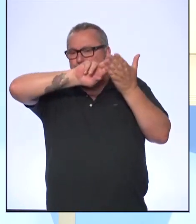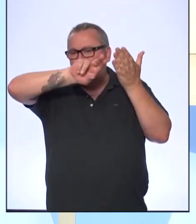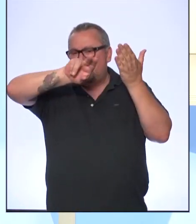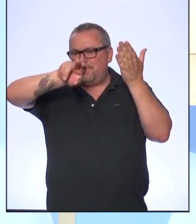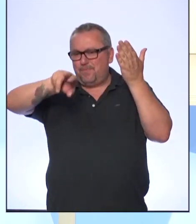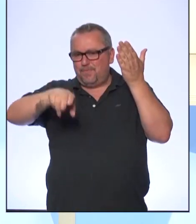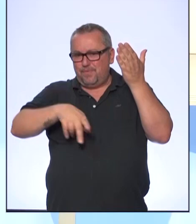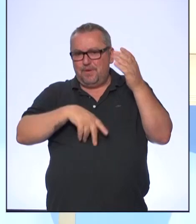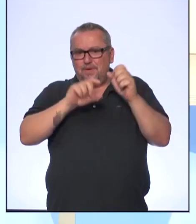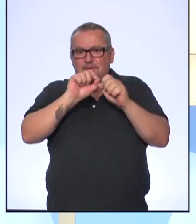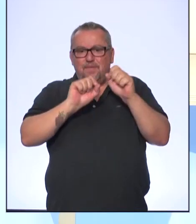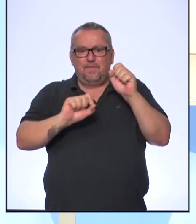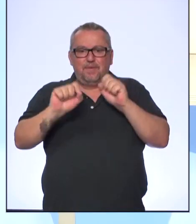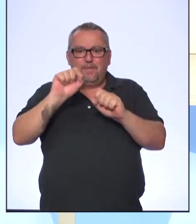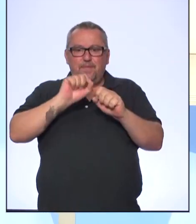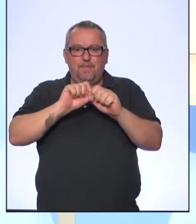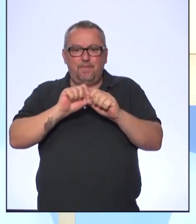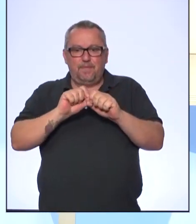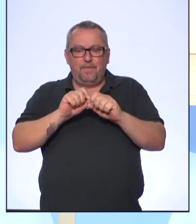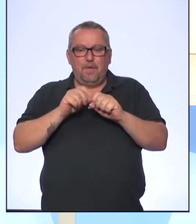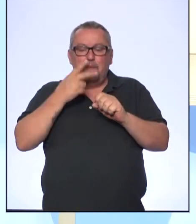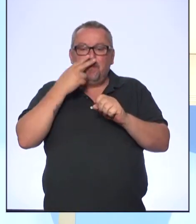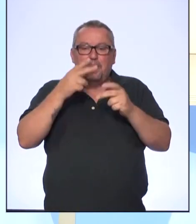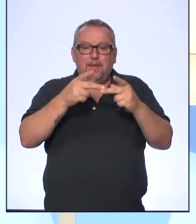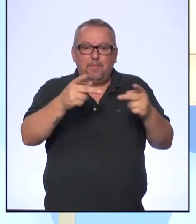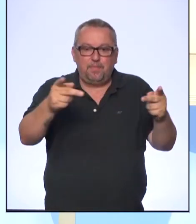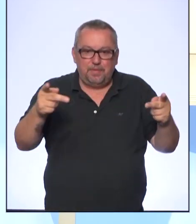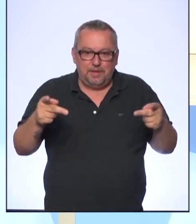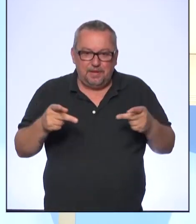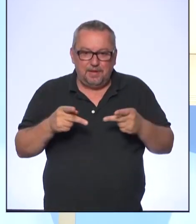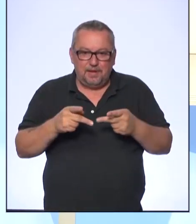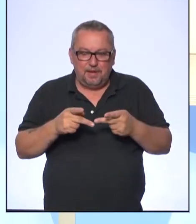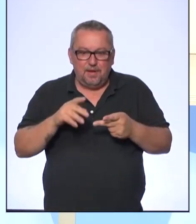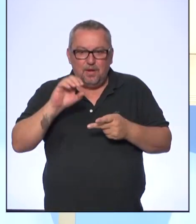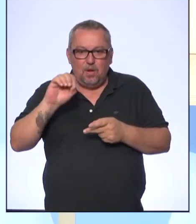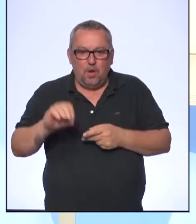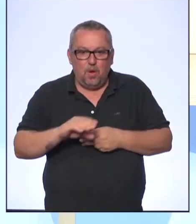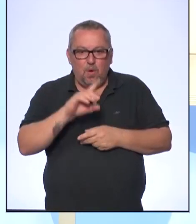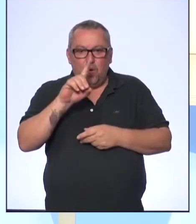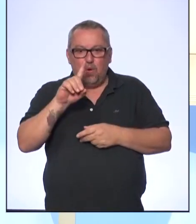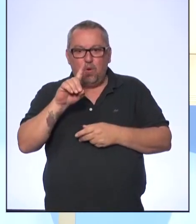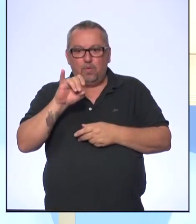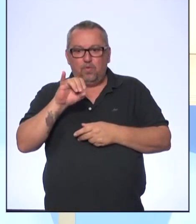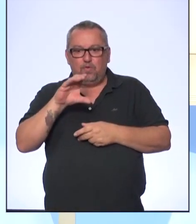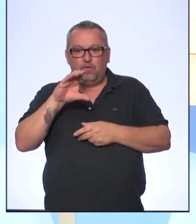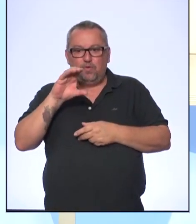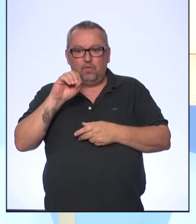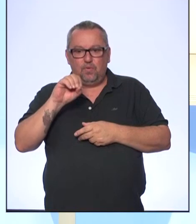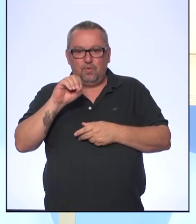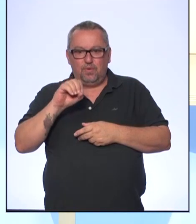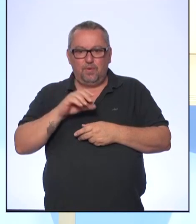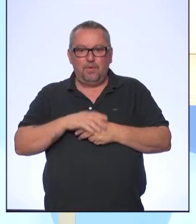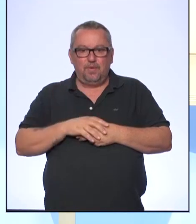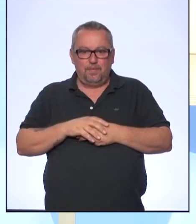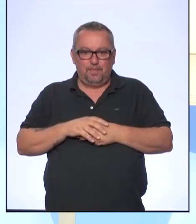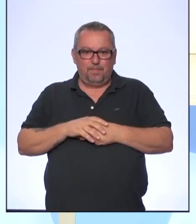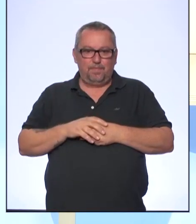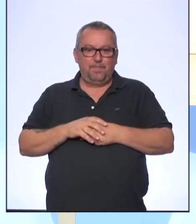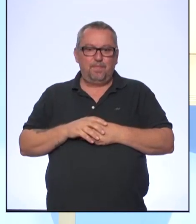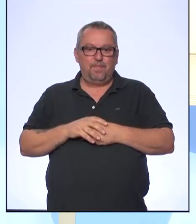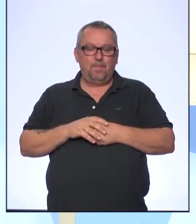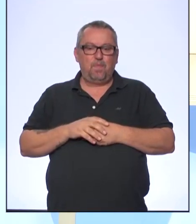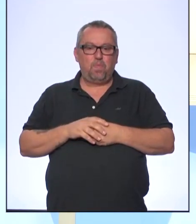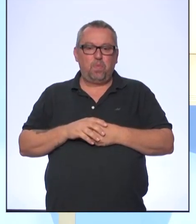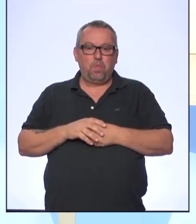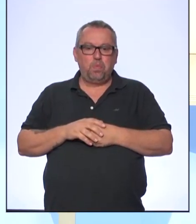Vamos fazer um modelo que a gente chama de pizza. Ou, como se utiliza na matemática, que é o de setores.